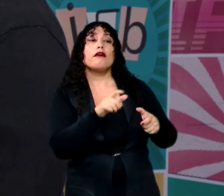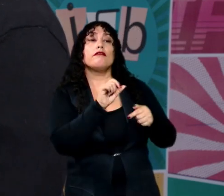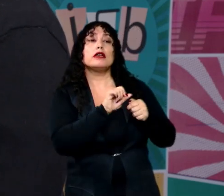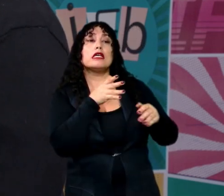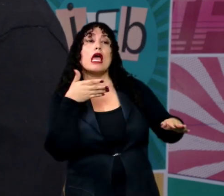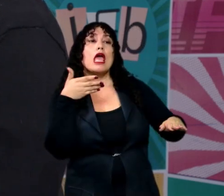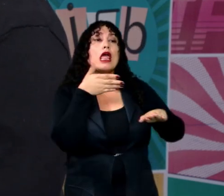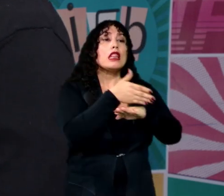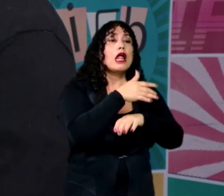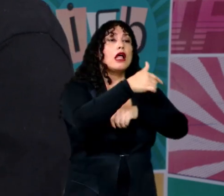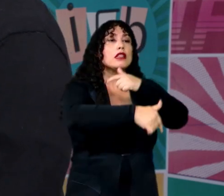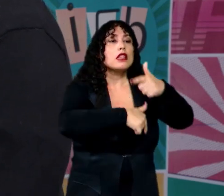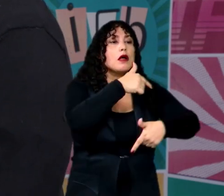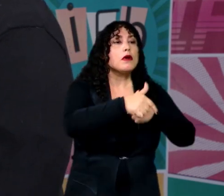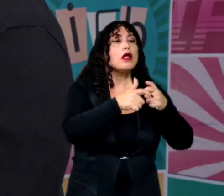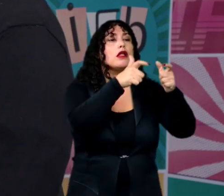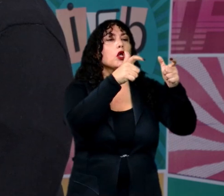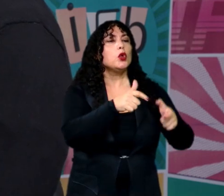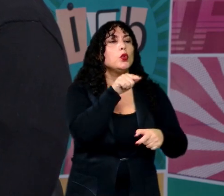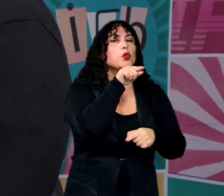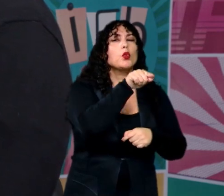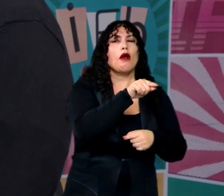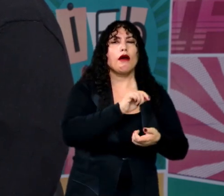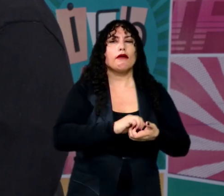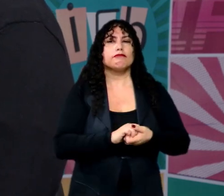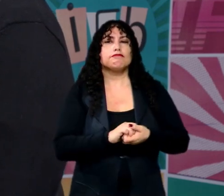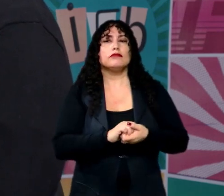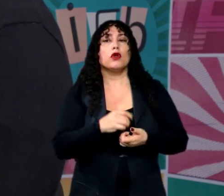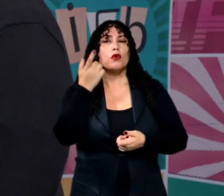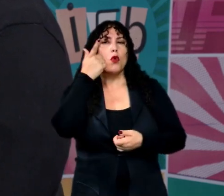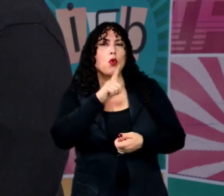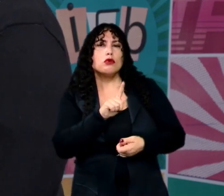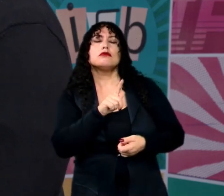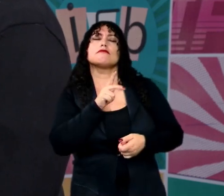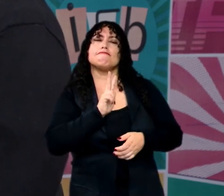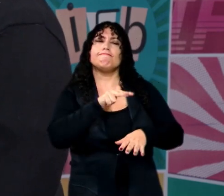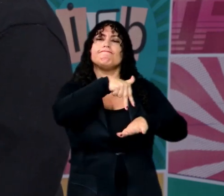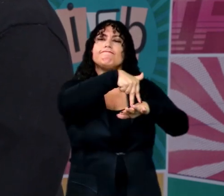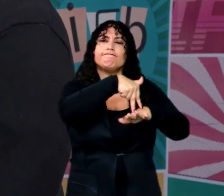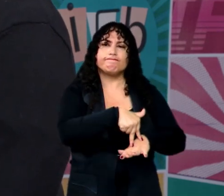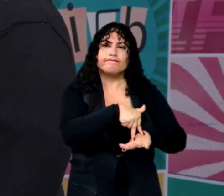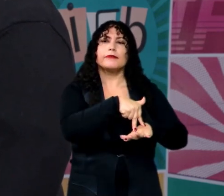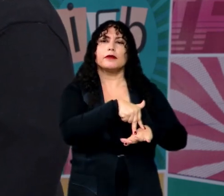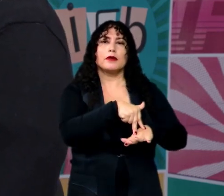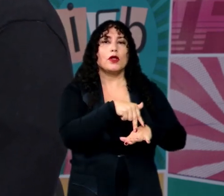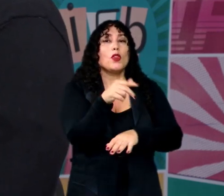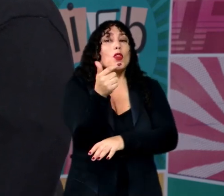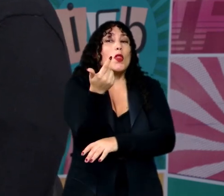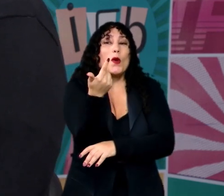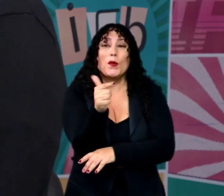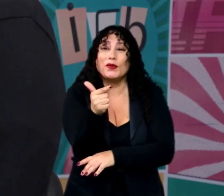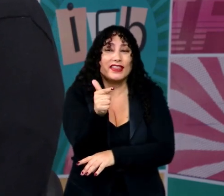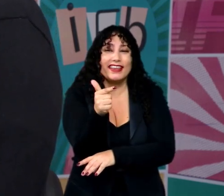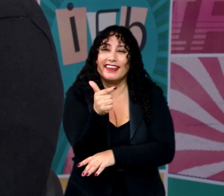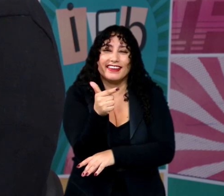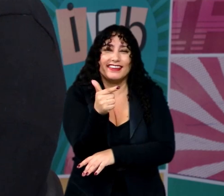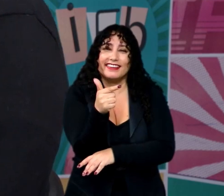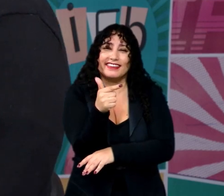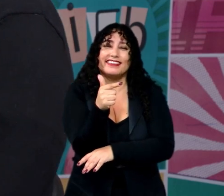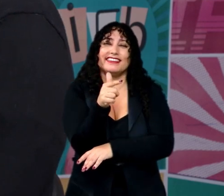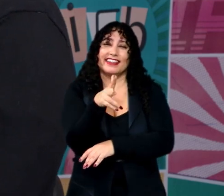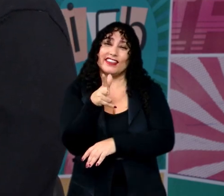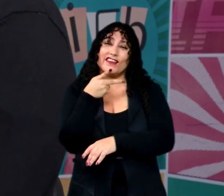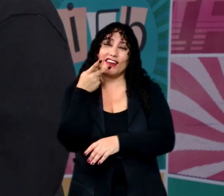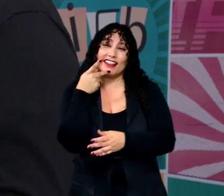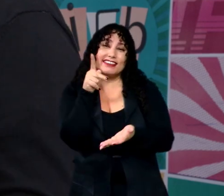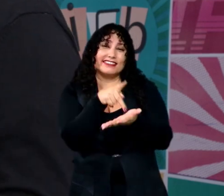quero entrar ali para eu trabalhar naquele lugar ali e eu vou conseguir me manter com isso. Porque não vai, porque não tem. Então, sendo